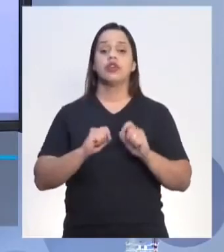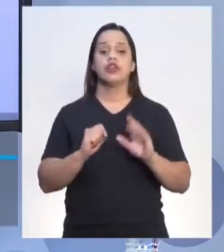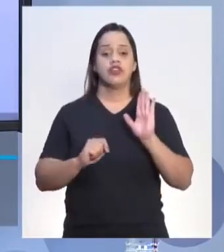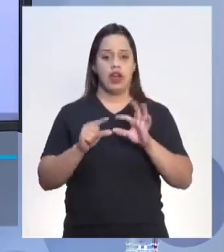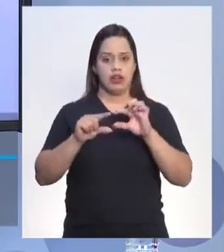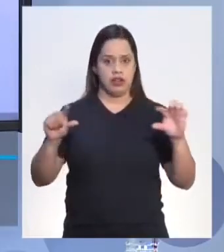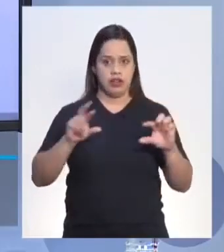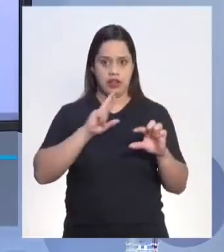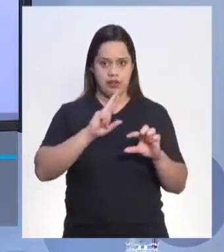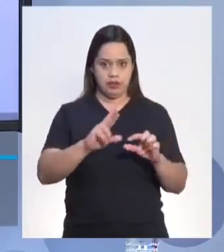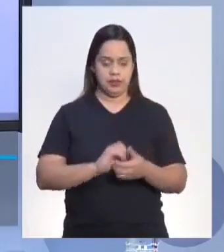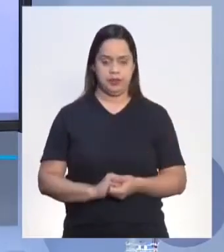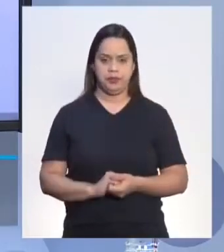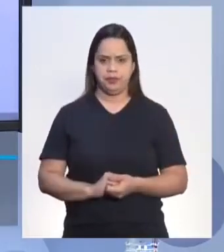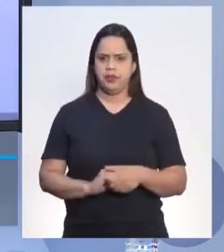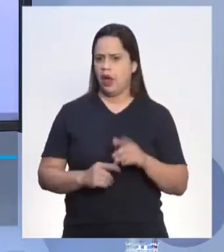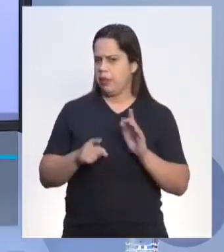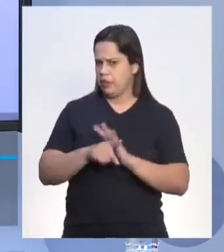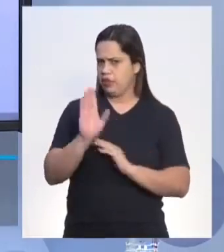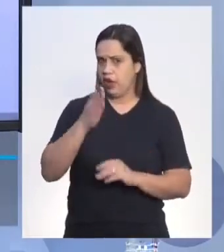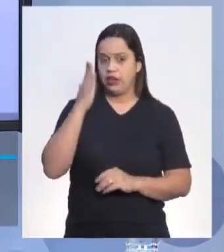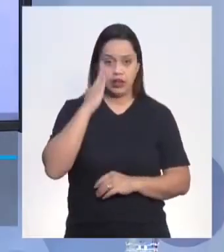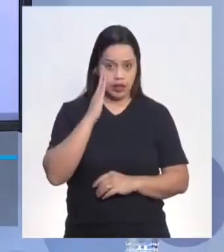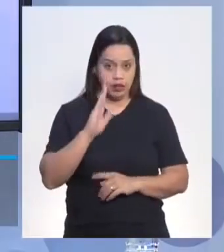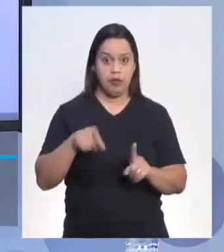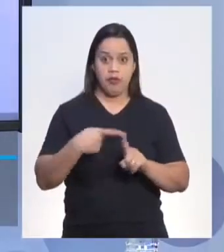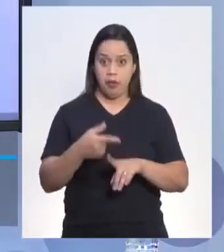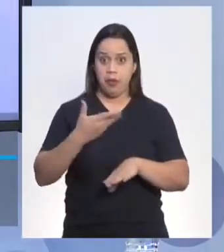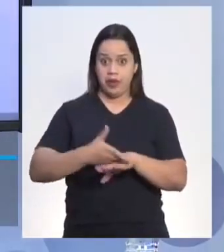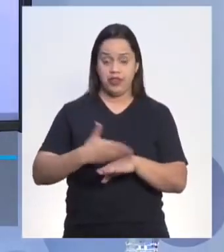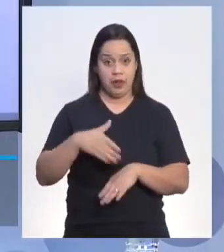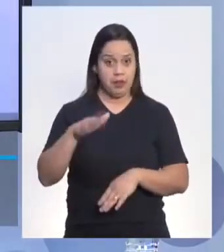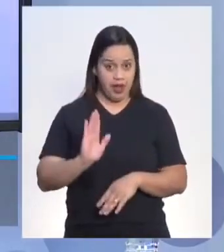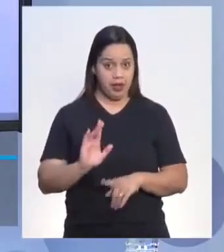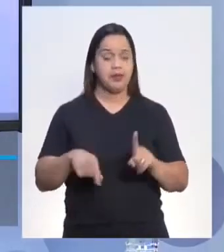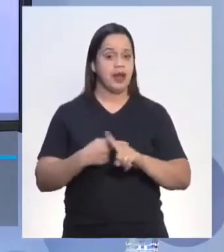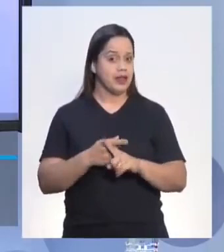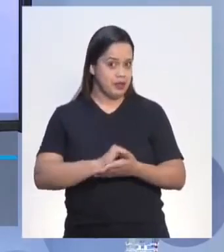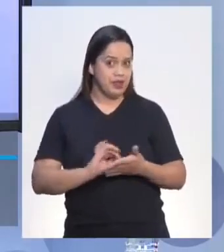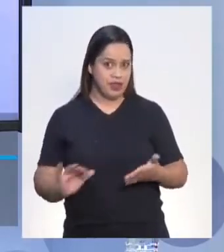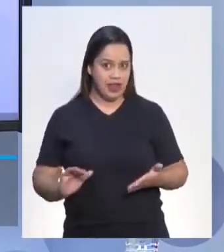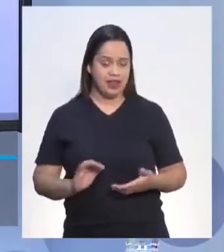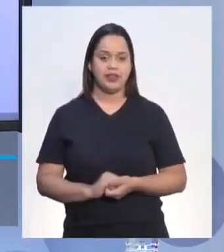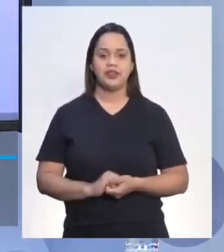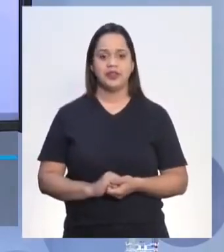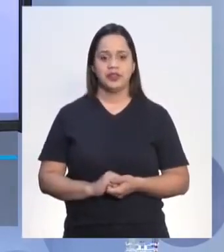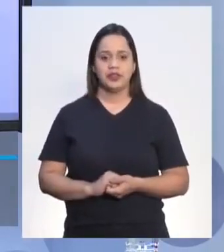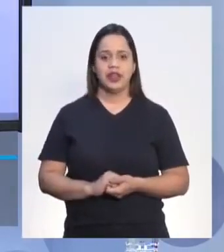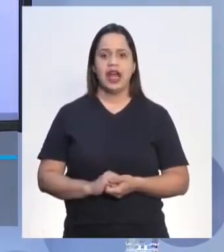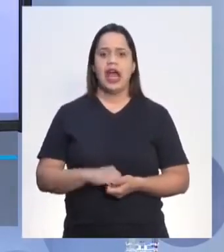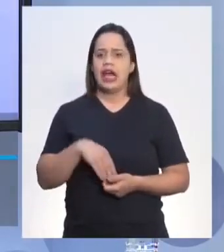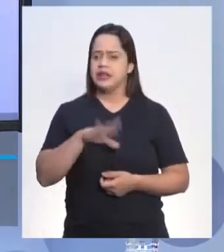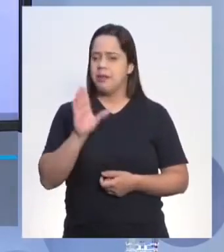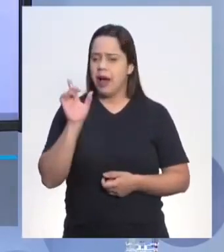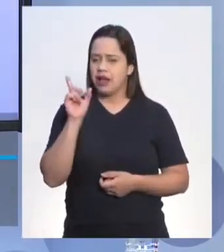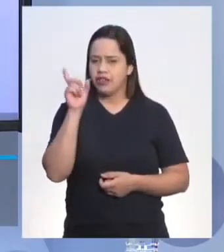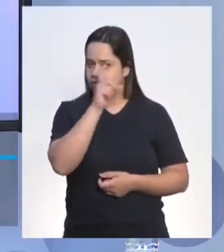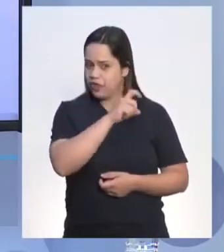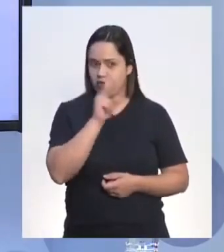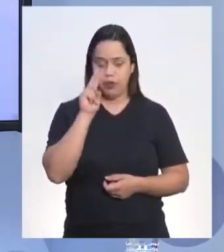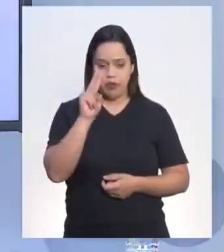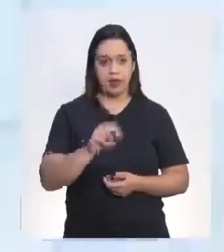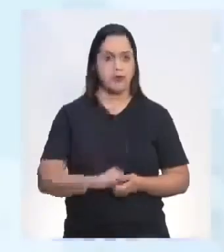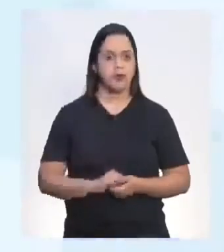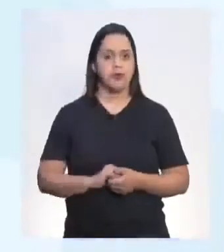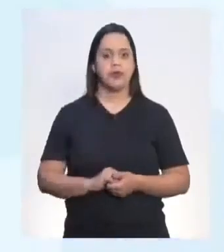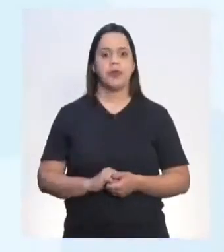enunciado. Tá bom? Será que vocês entenderam mesmo? Vamos praticar mais um pouquinho? Vamos para mais uma atividade, que essa é um pouquinho mais difícil? Então,